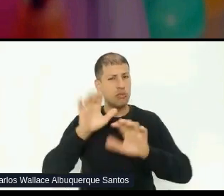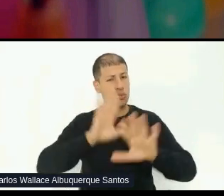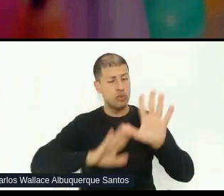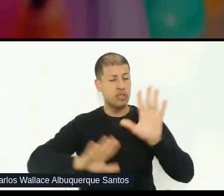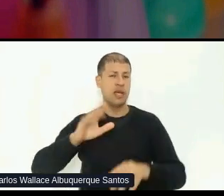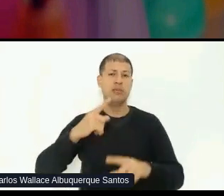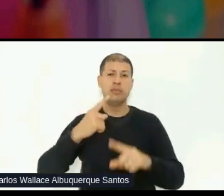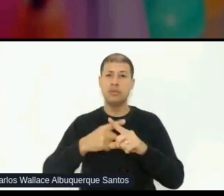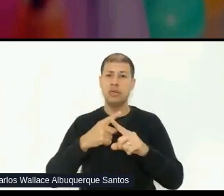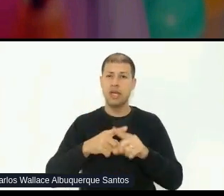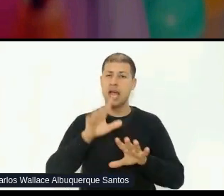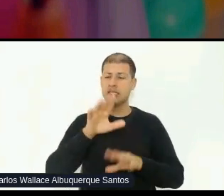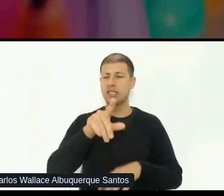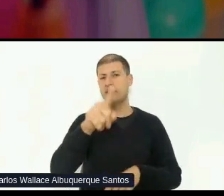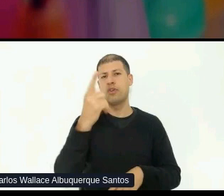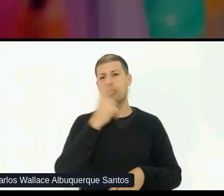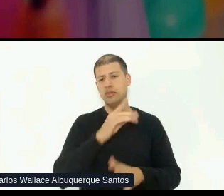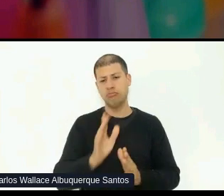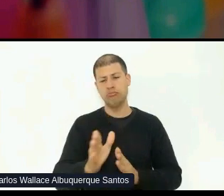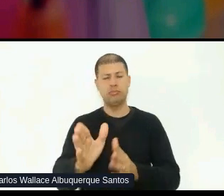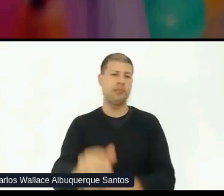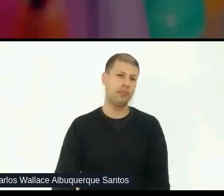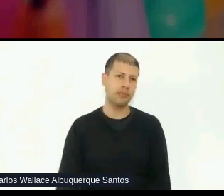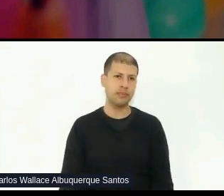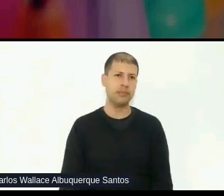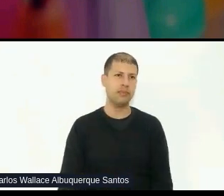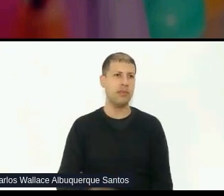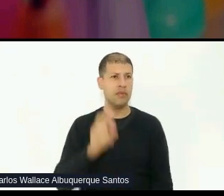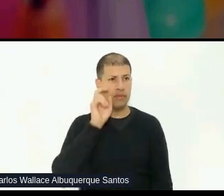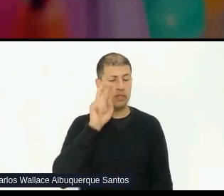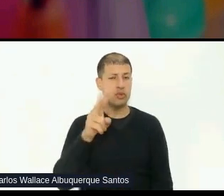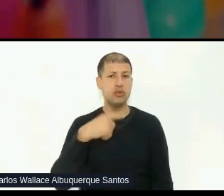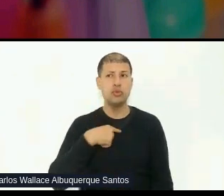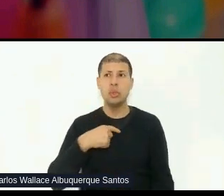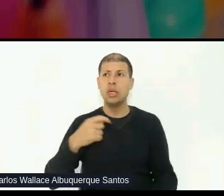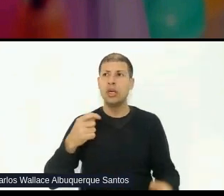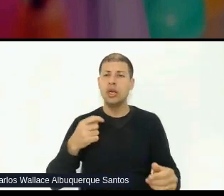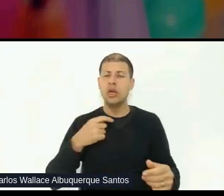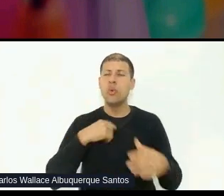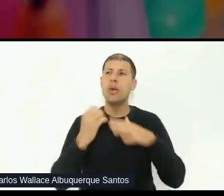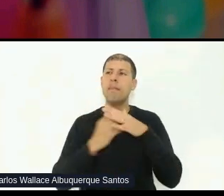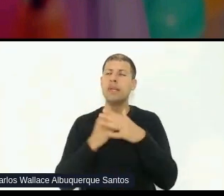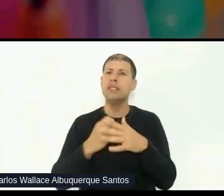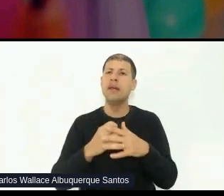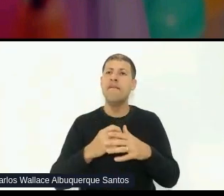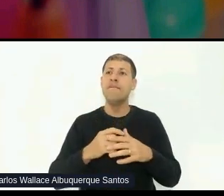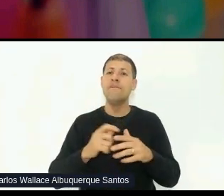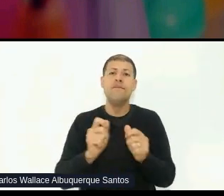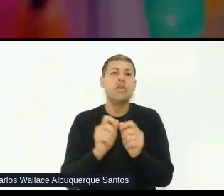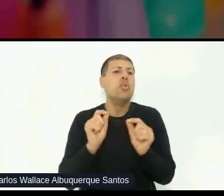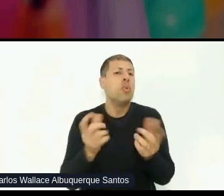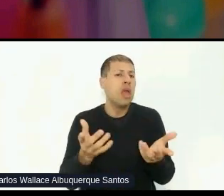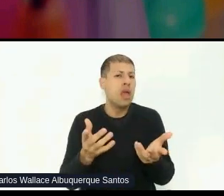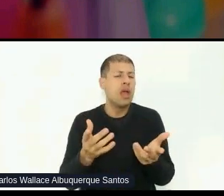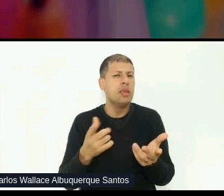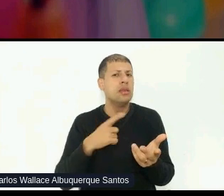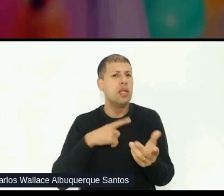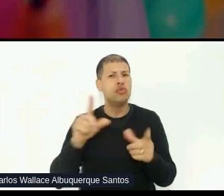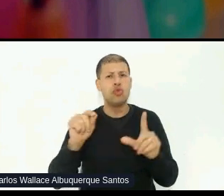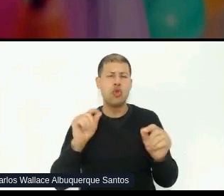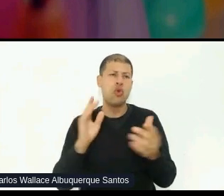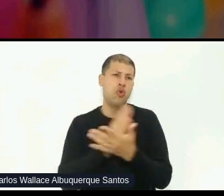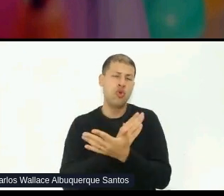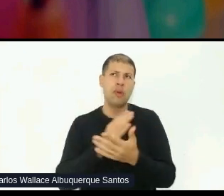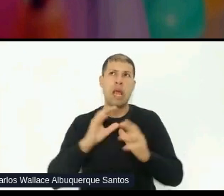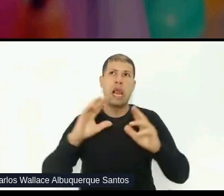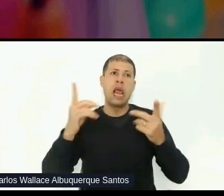assim que você vai conseguir direcionar. Então, dentro disso, o que eu posso fazer, né, como empresa? Bom, você tem algumas opções para conseguir levar isso. Óbvio que não é só, vamos